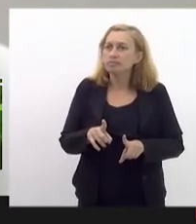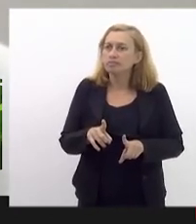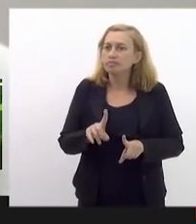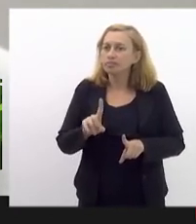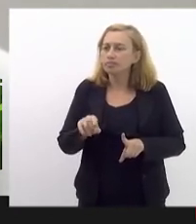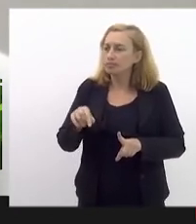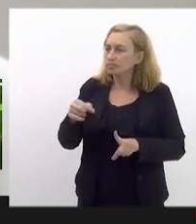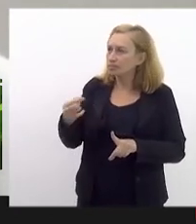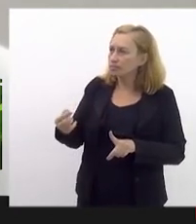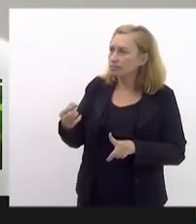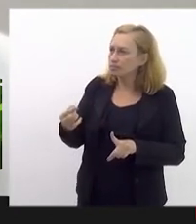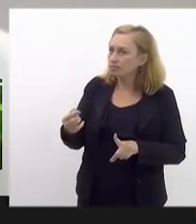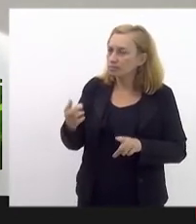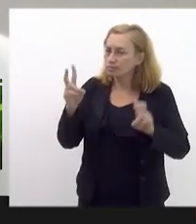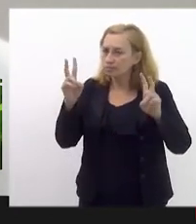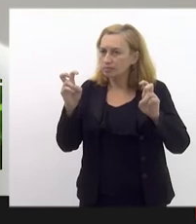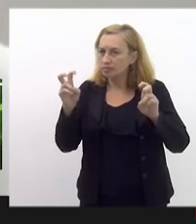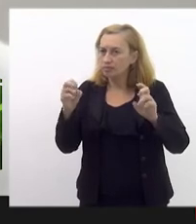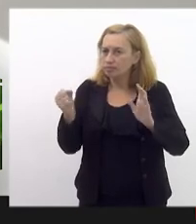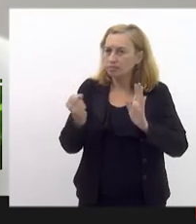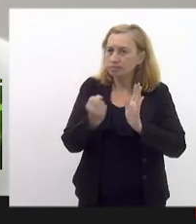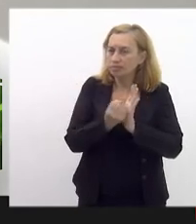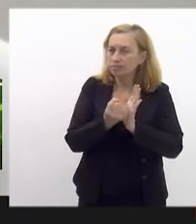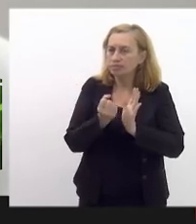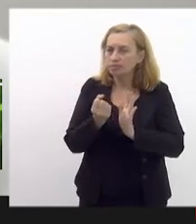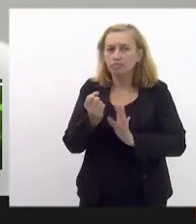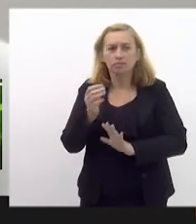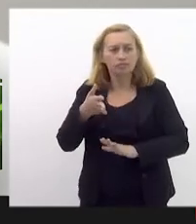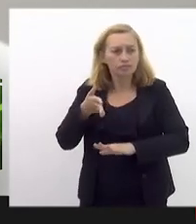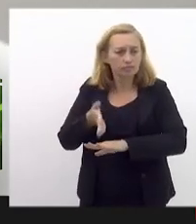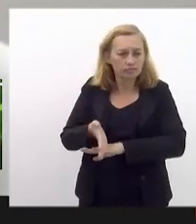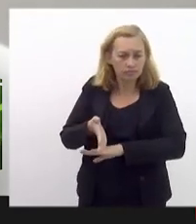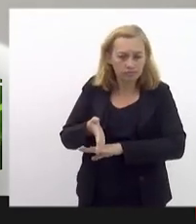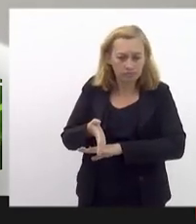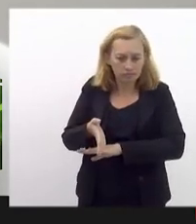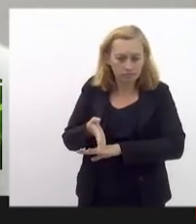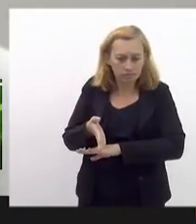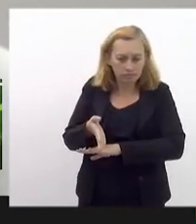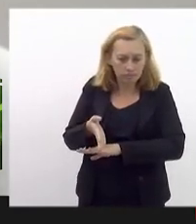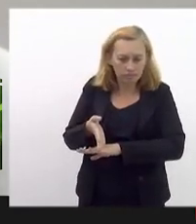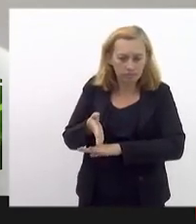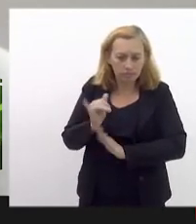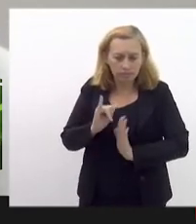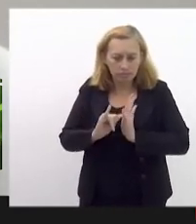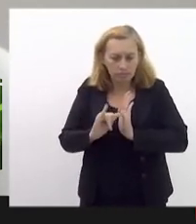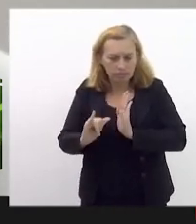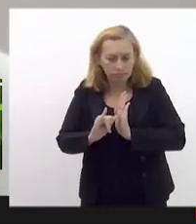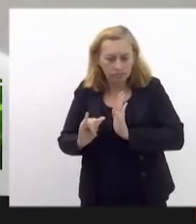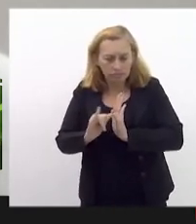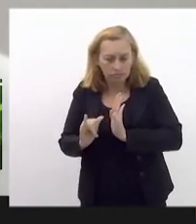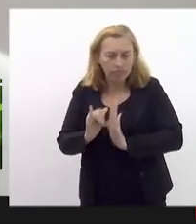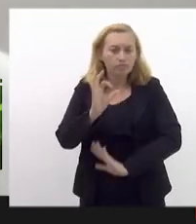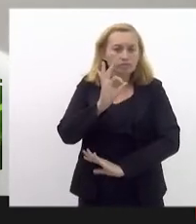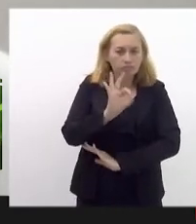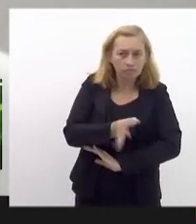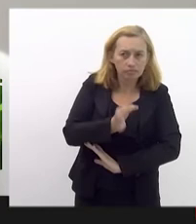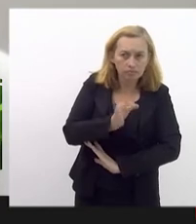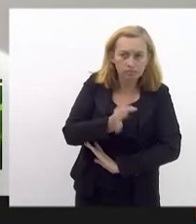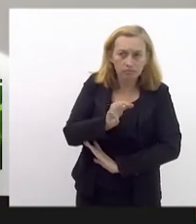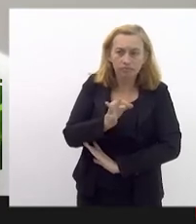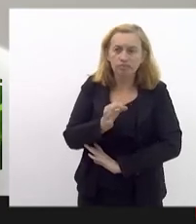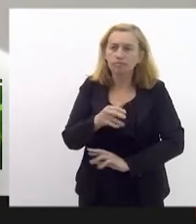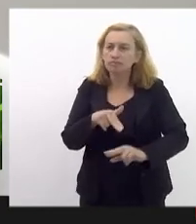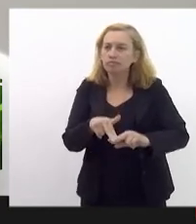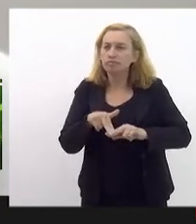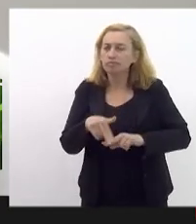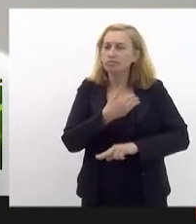outra inversão, né? Na verdade, quando o Marco Legal Federal chegou, foi publicado, né? Era justamente em razão